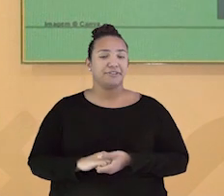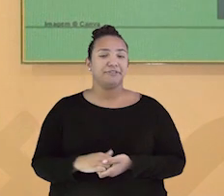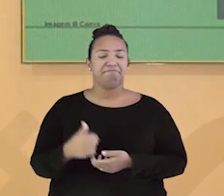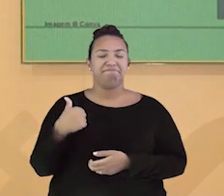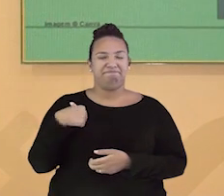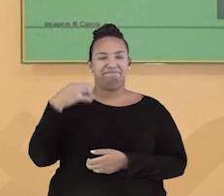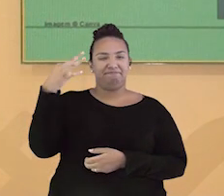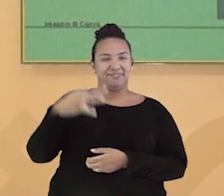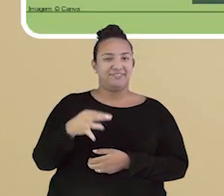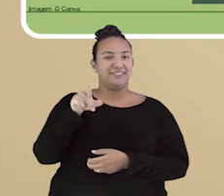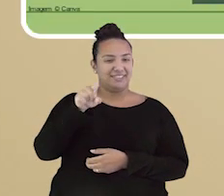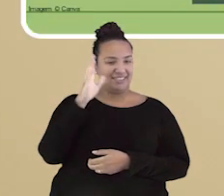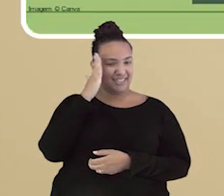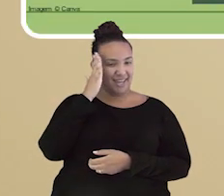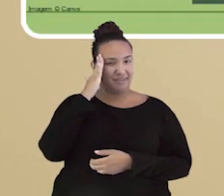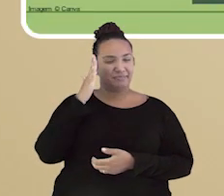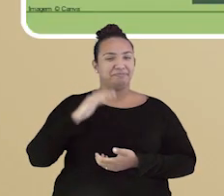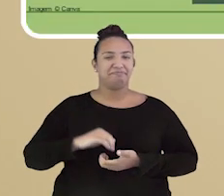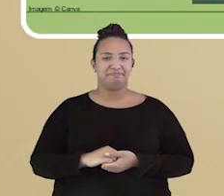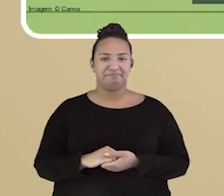que você já sabe o que é.